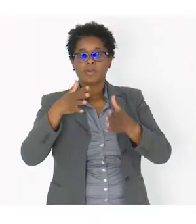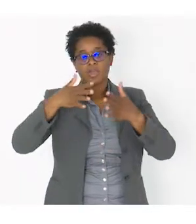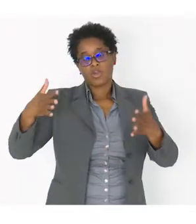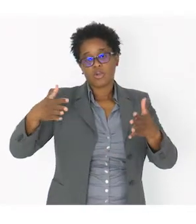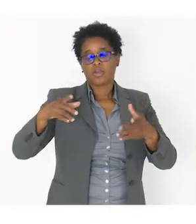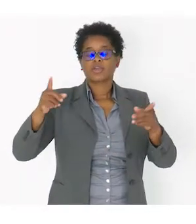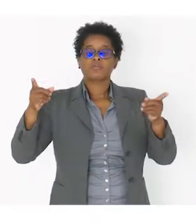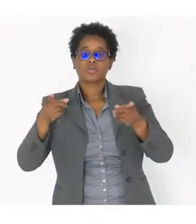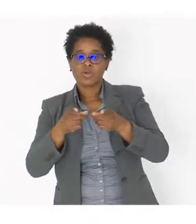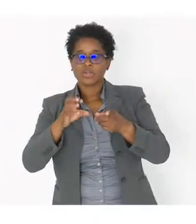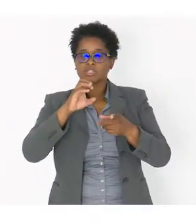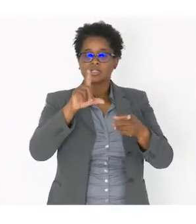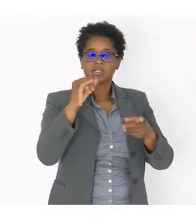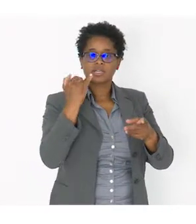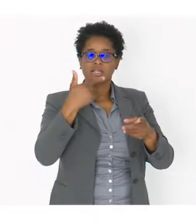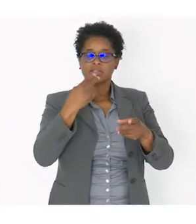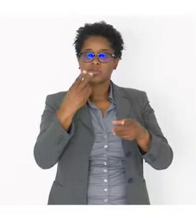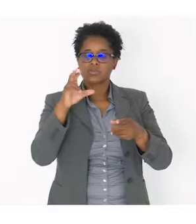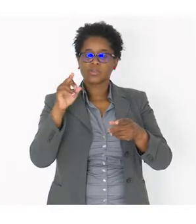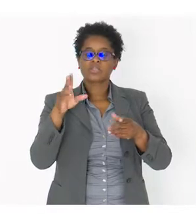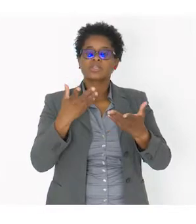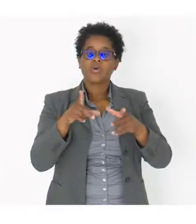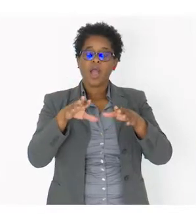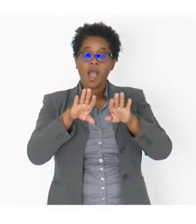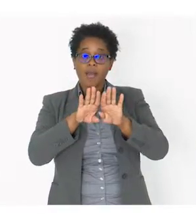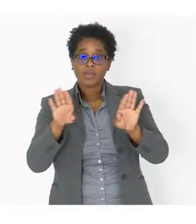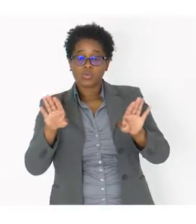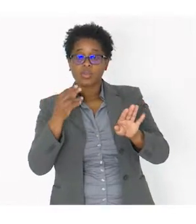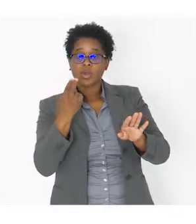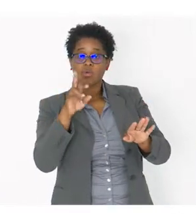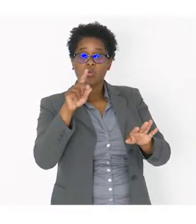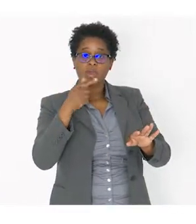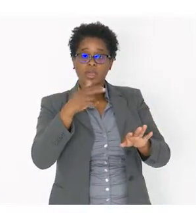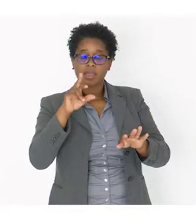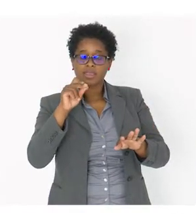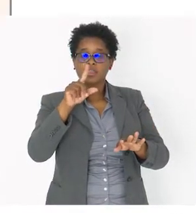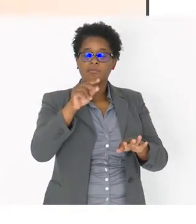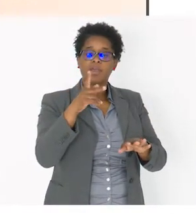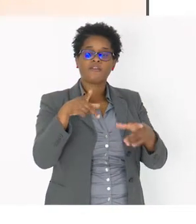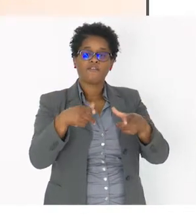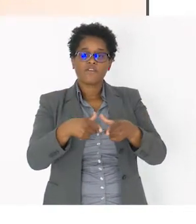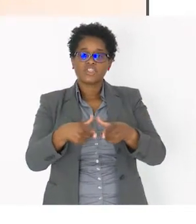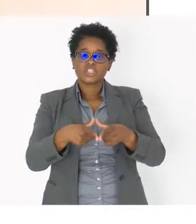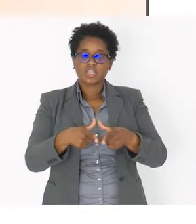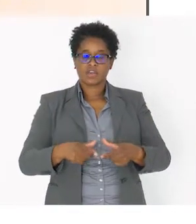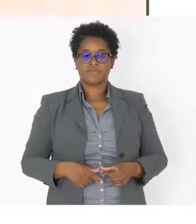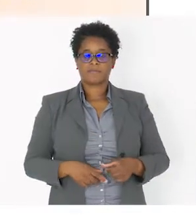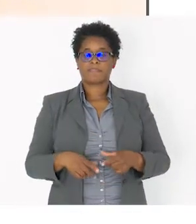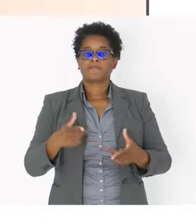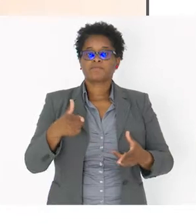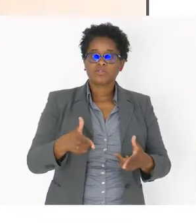menores, clítoris e as aberturas da uretra e vagina. No que